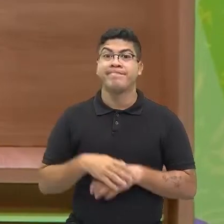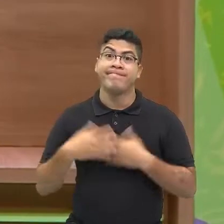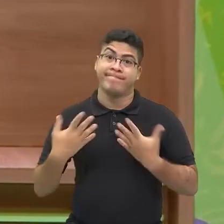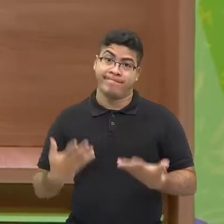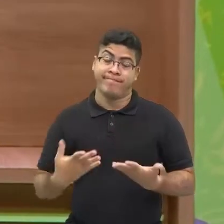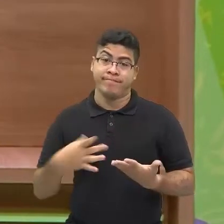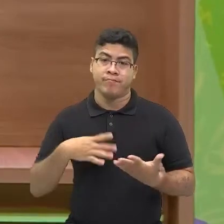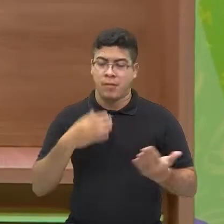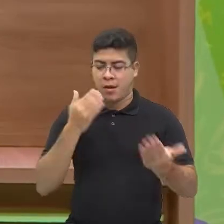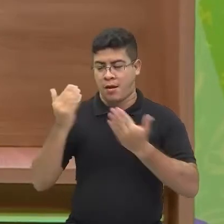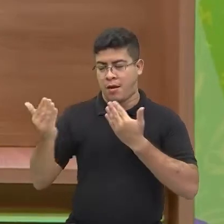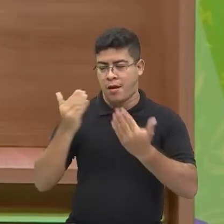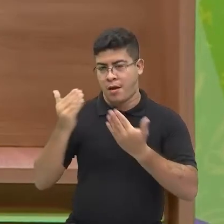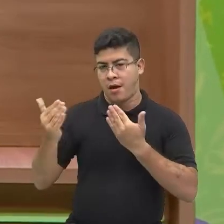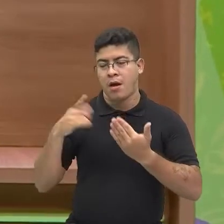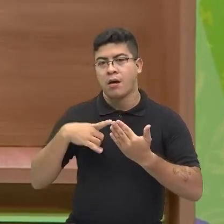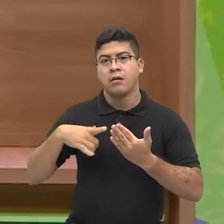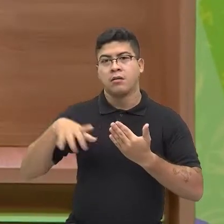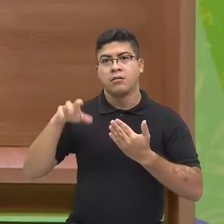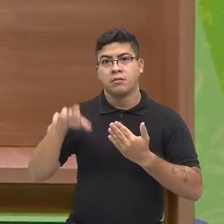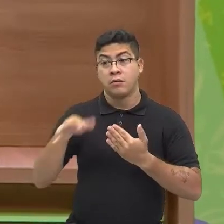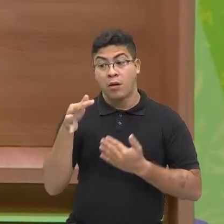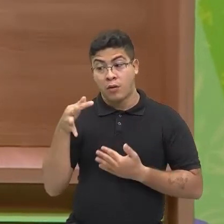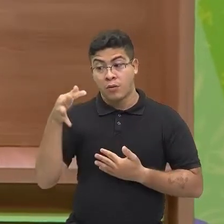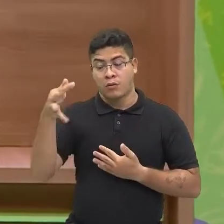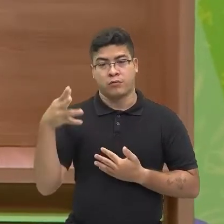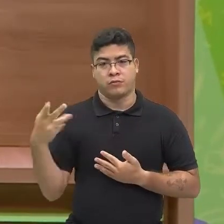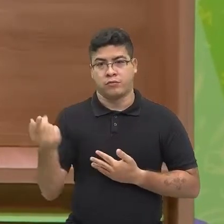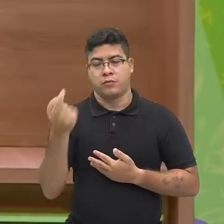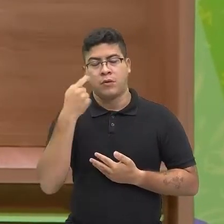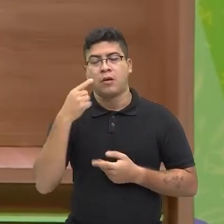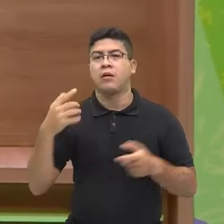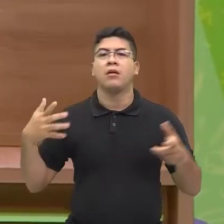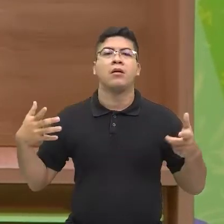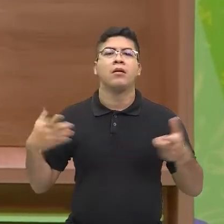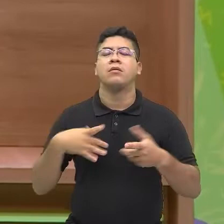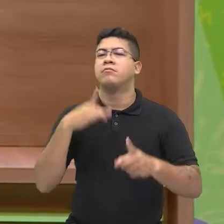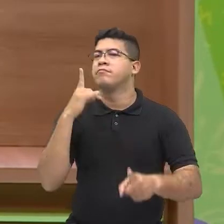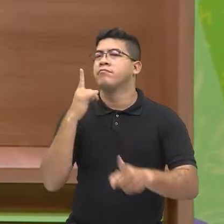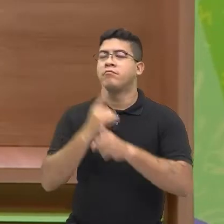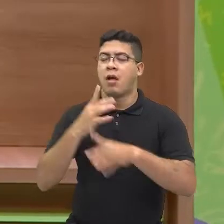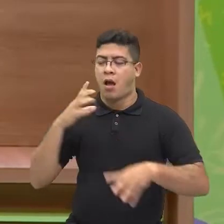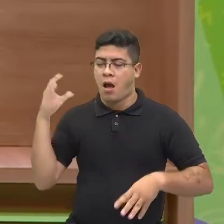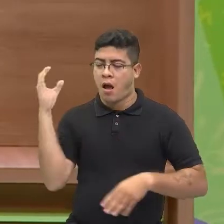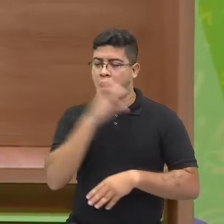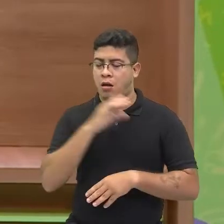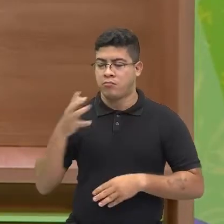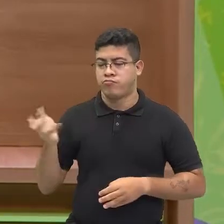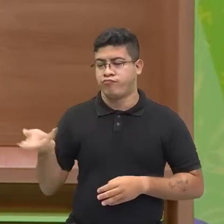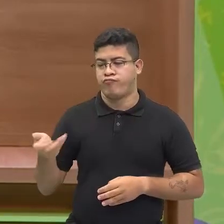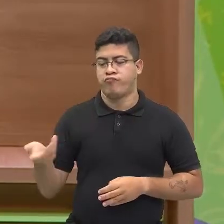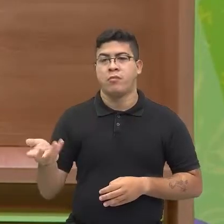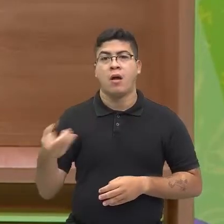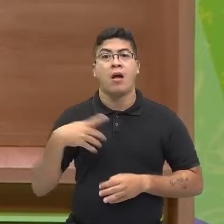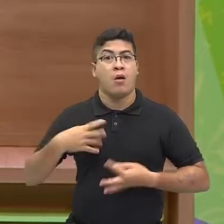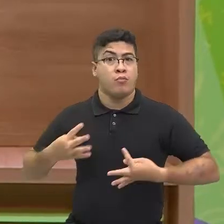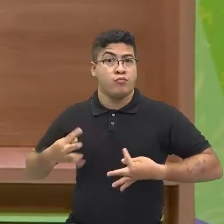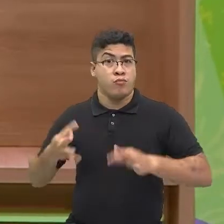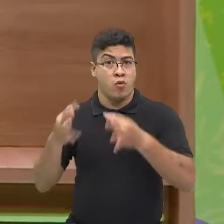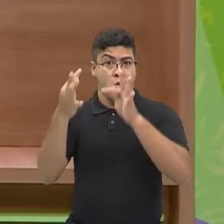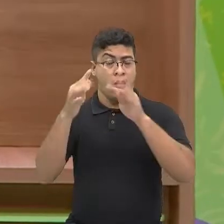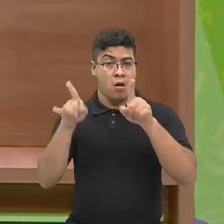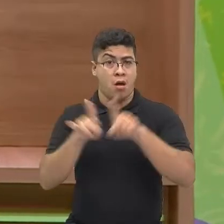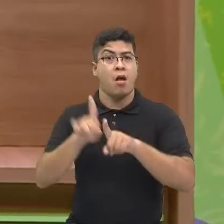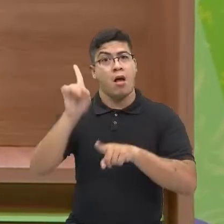essa comparação, os artistas futuristas. Falavam que captar essa velocidade enquanto tecnologia